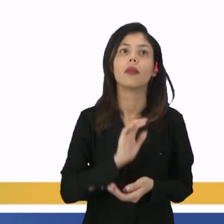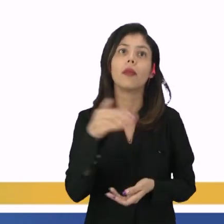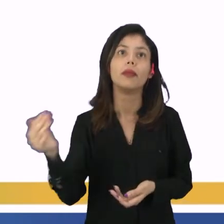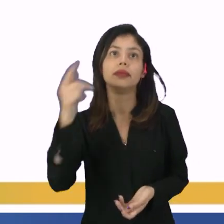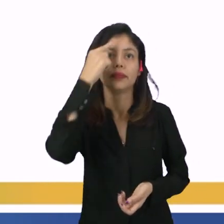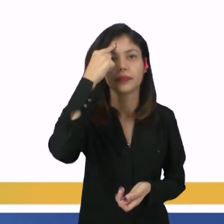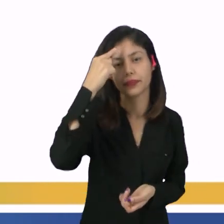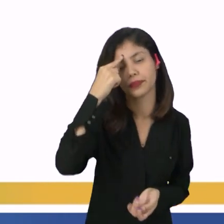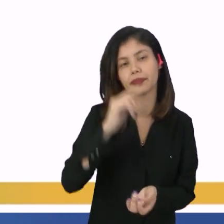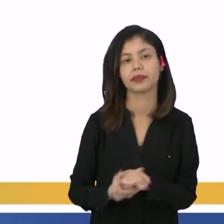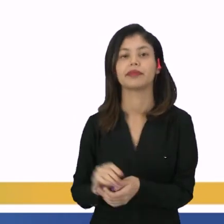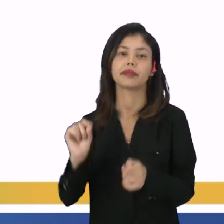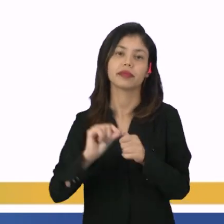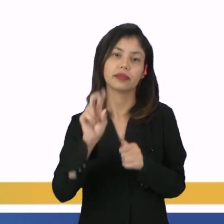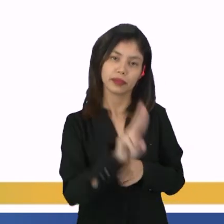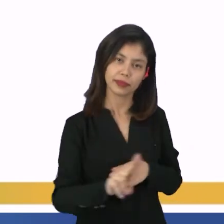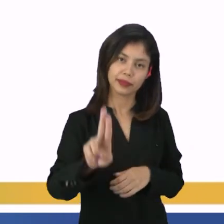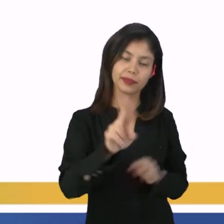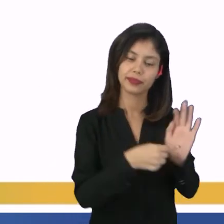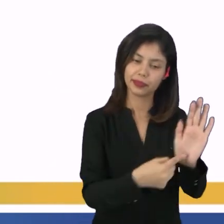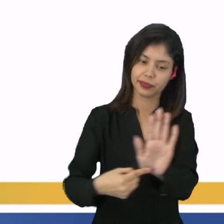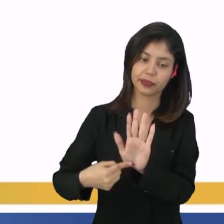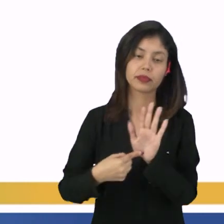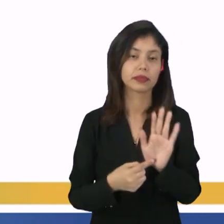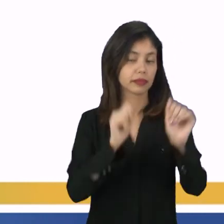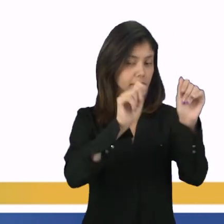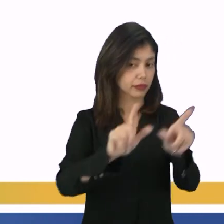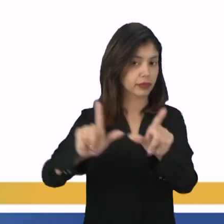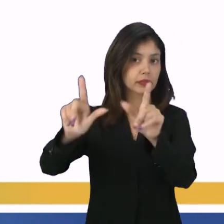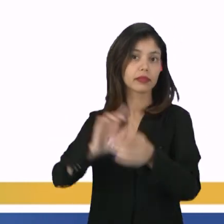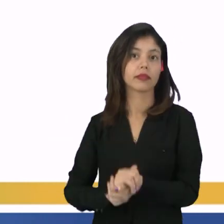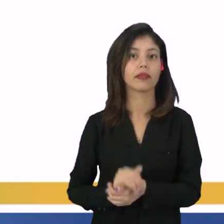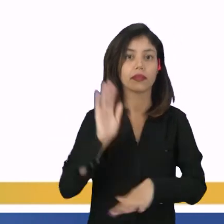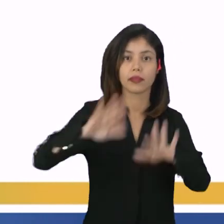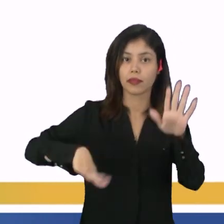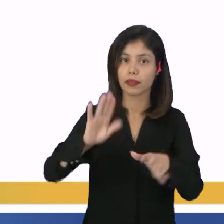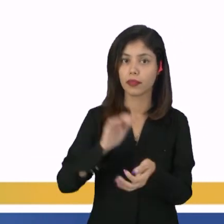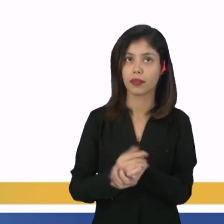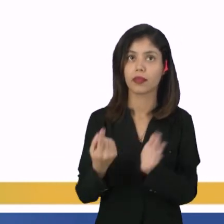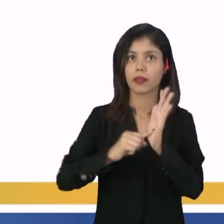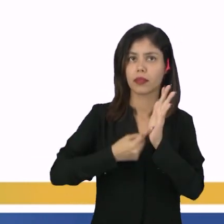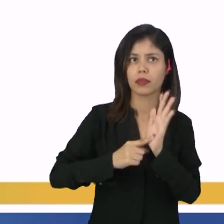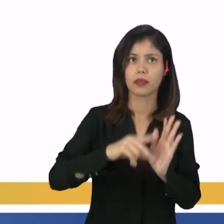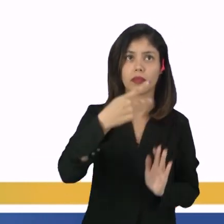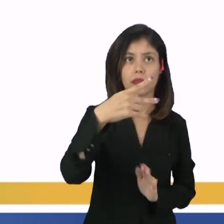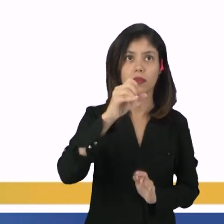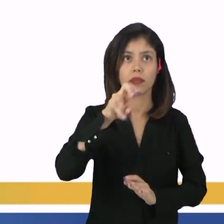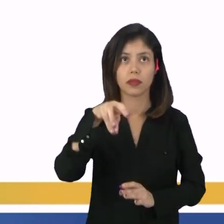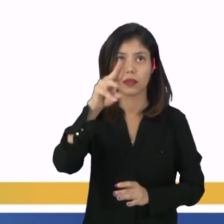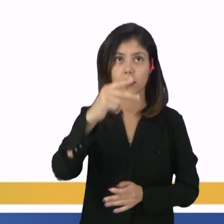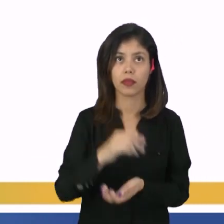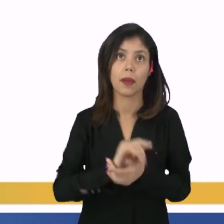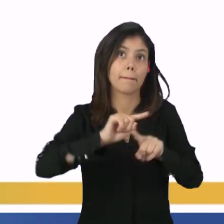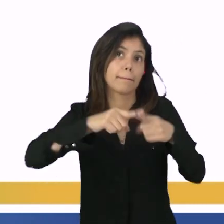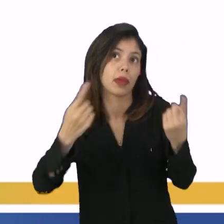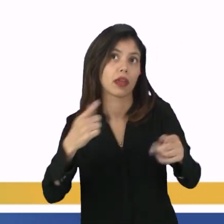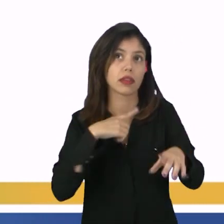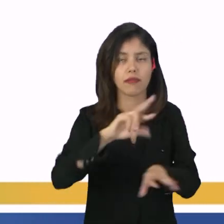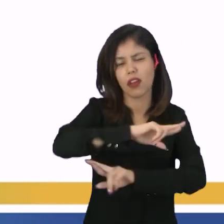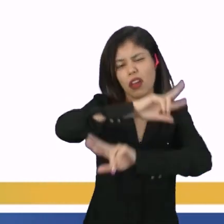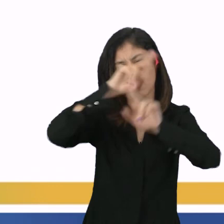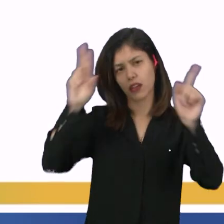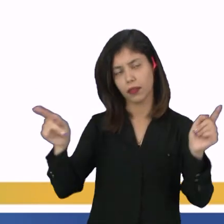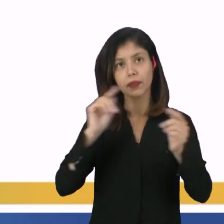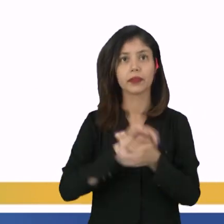Quando pensamos em ferramentas para criar apresentações de slides, o senso comum aponta para o PowerPoint. Porém, existem